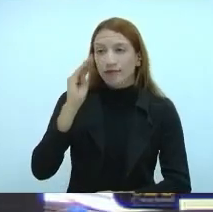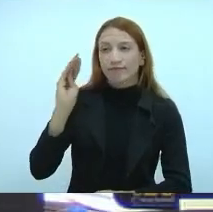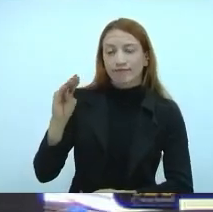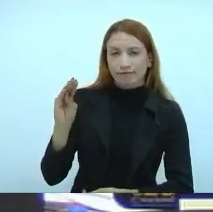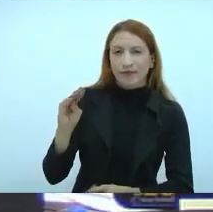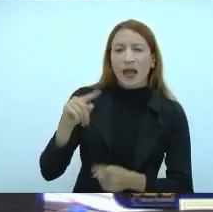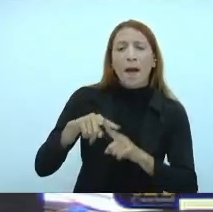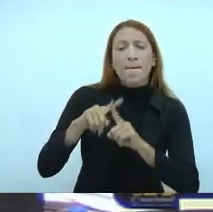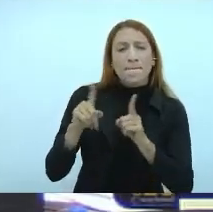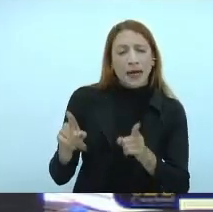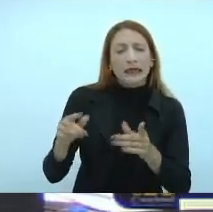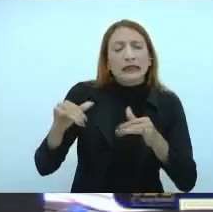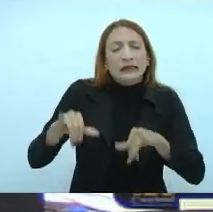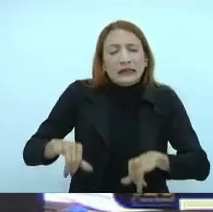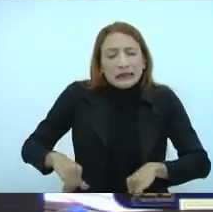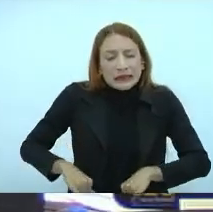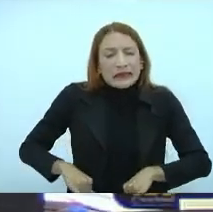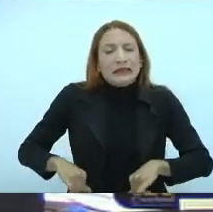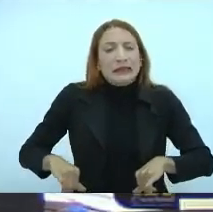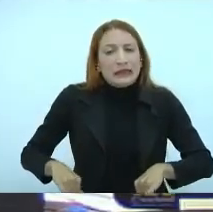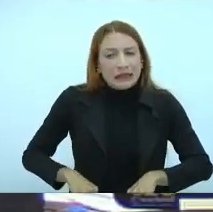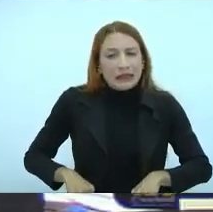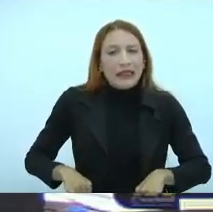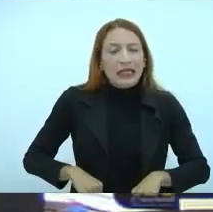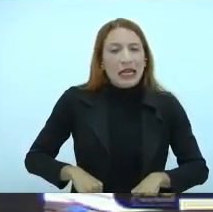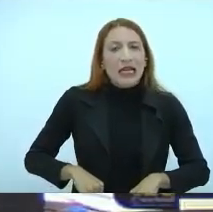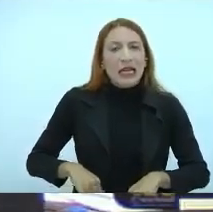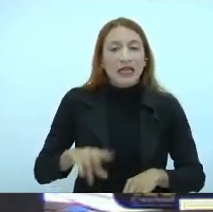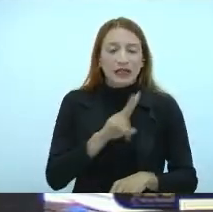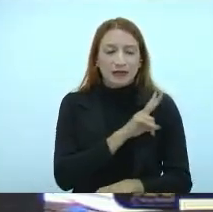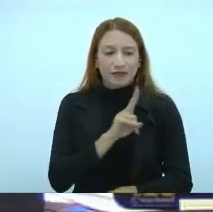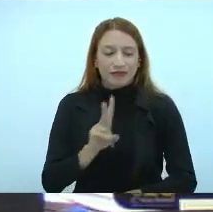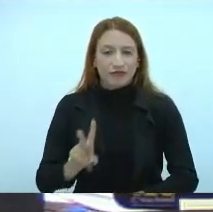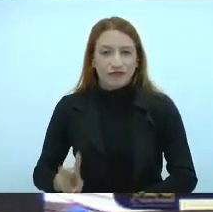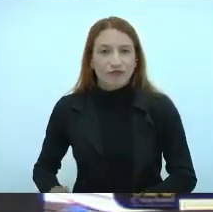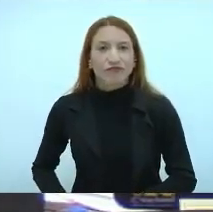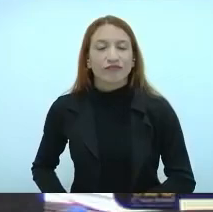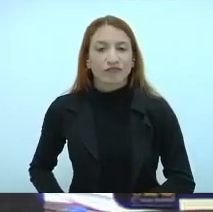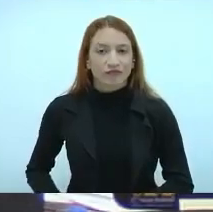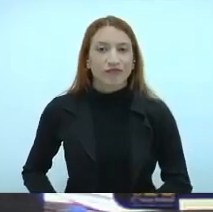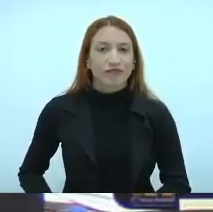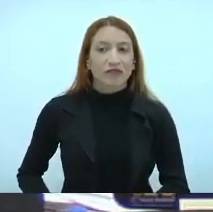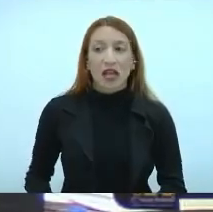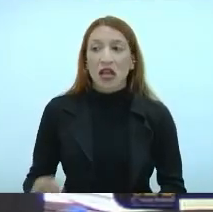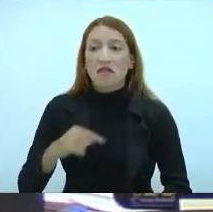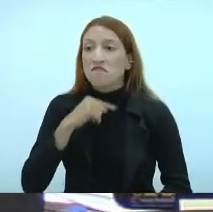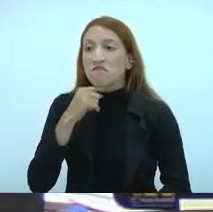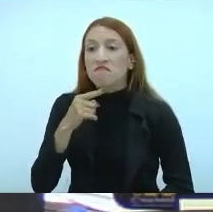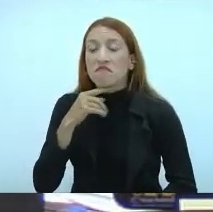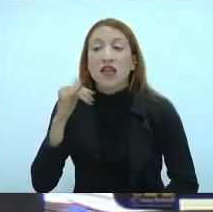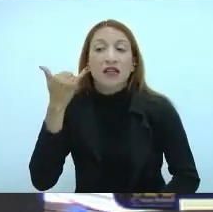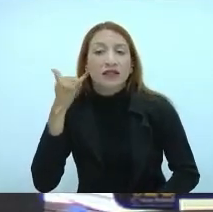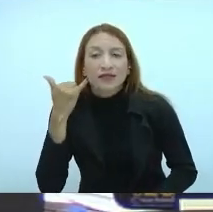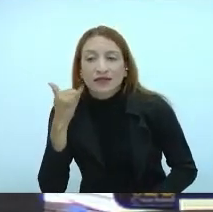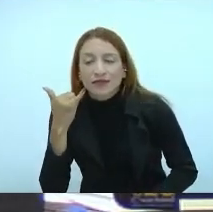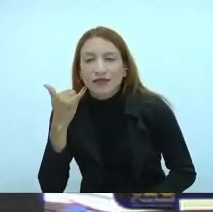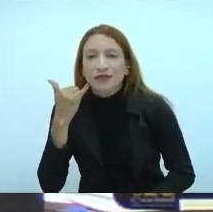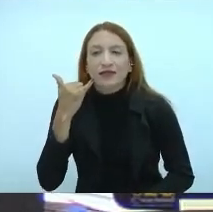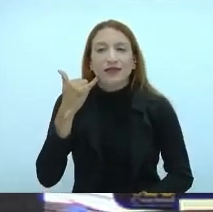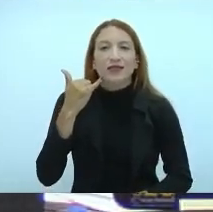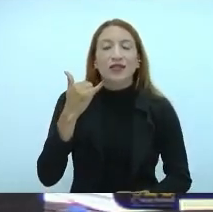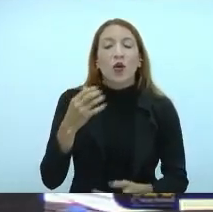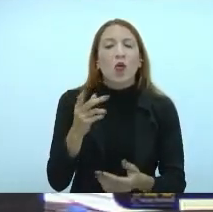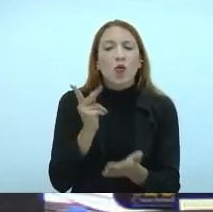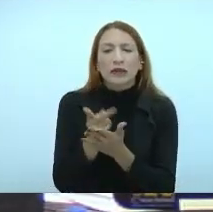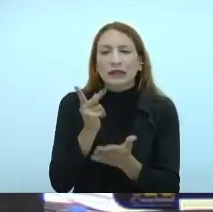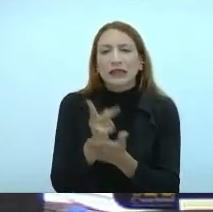sabem que na hora do sufoco esses vereadores aí eles não vão atender o telefone como eu atendi várias vezes